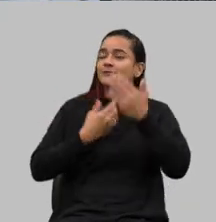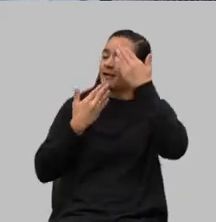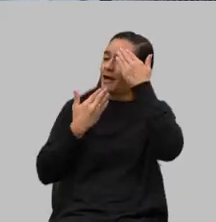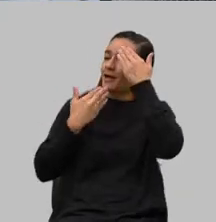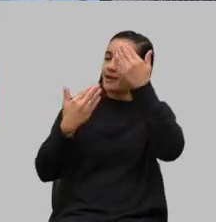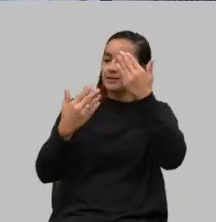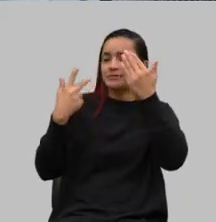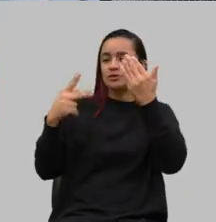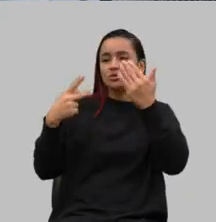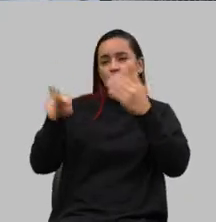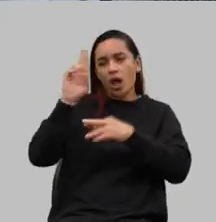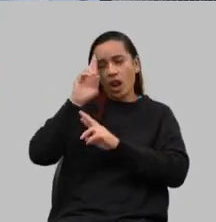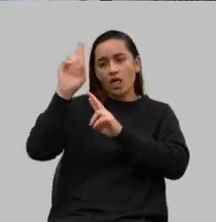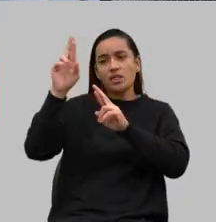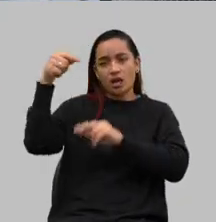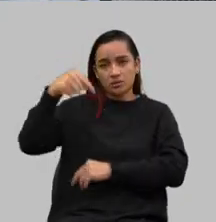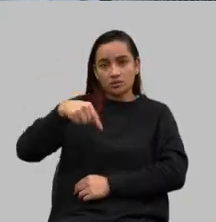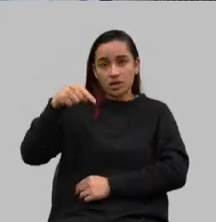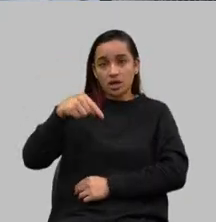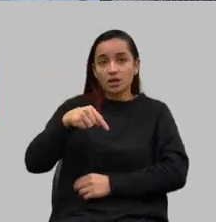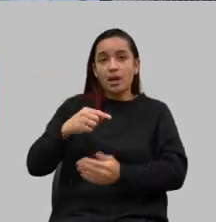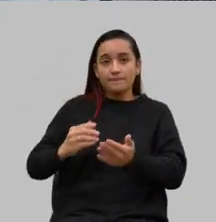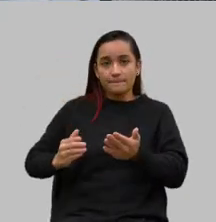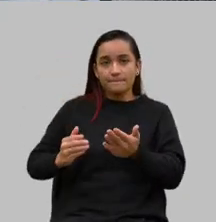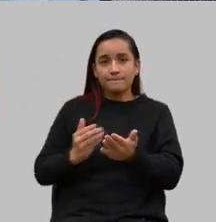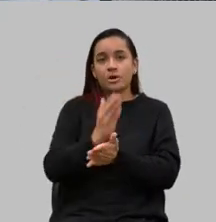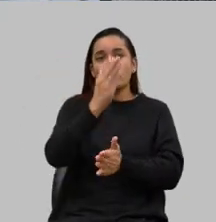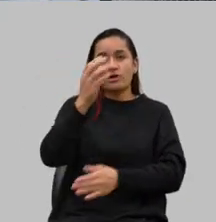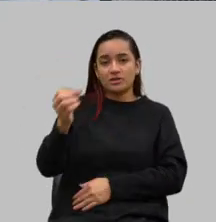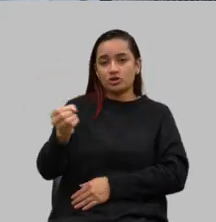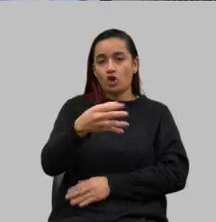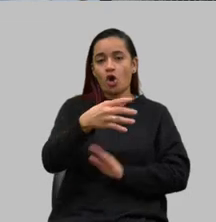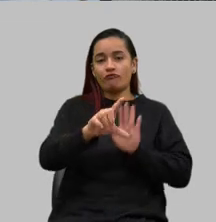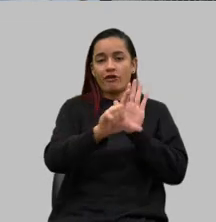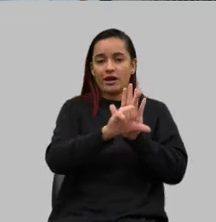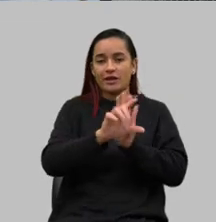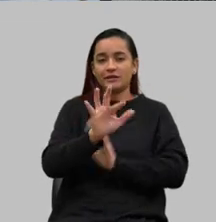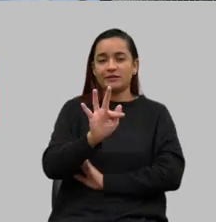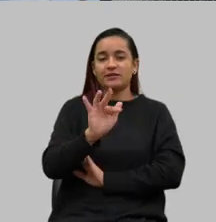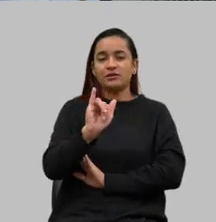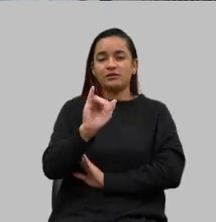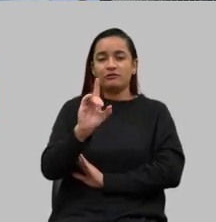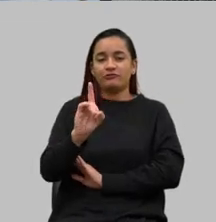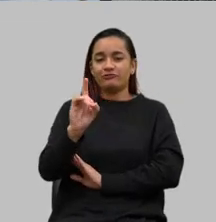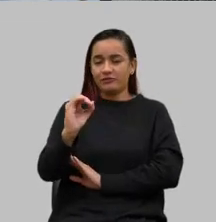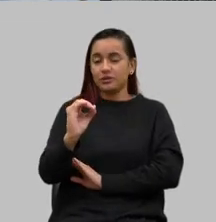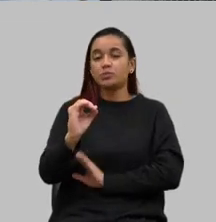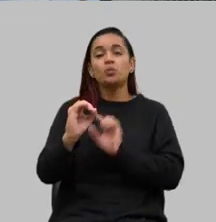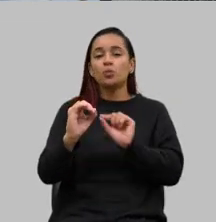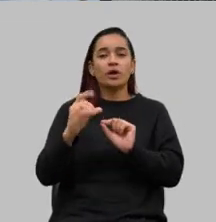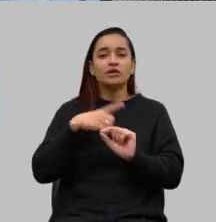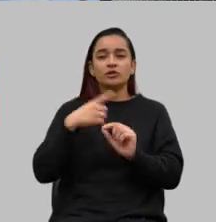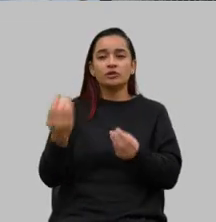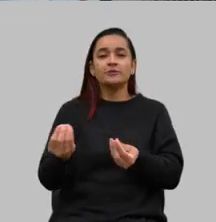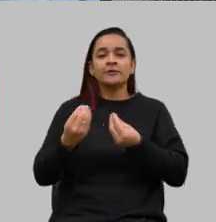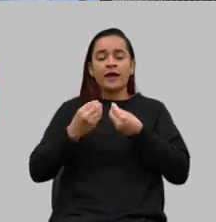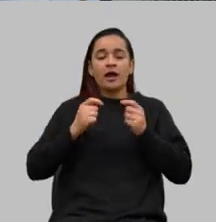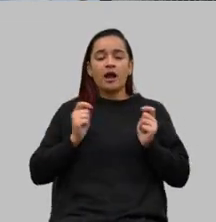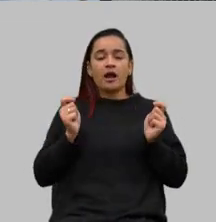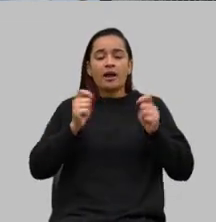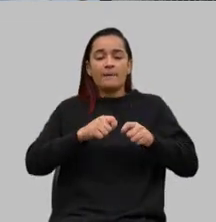liderança aqui paraa aprovação da nova lei do fidr que nos deu condição né de internamente